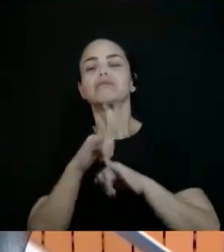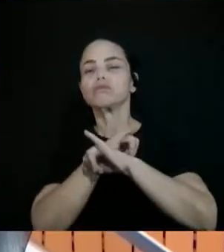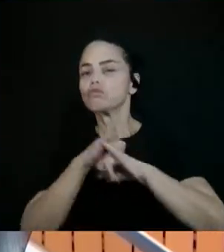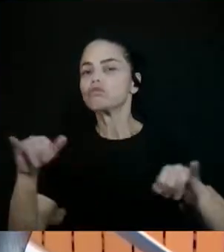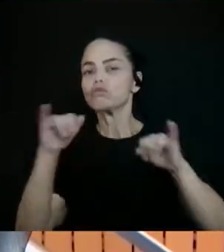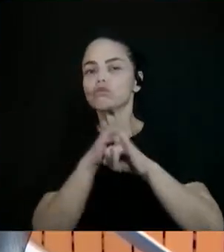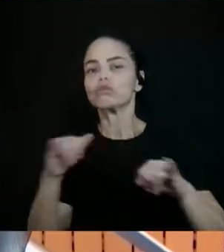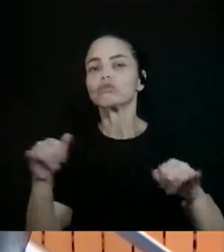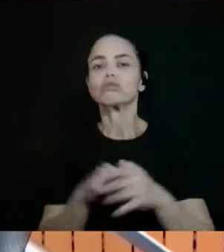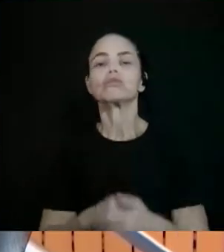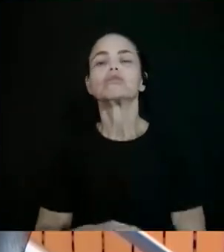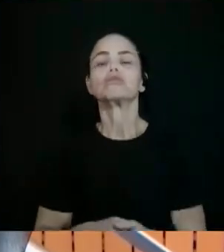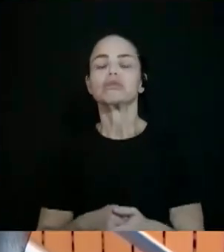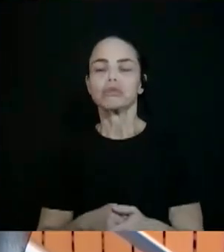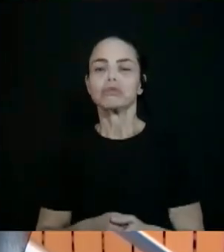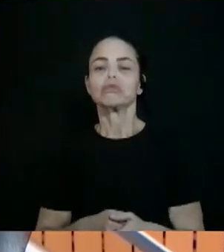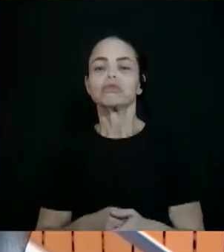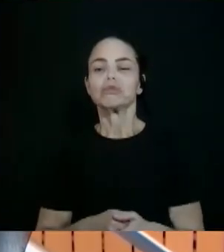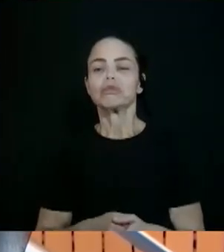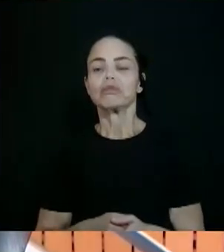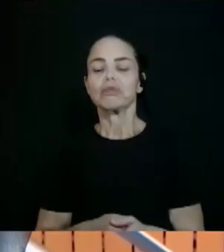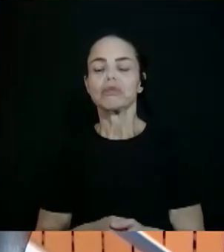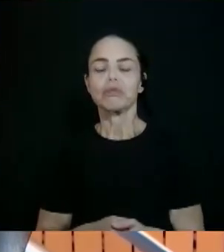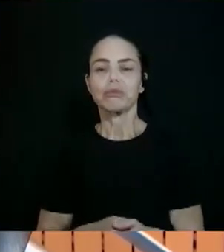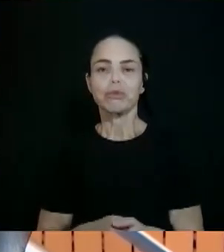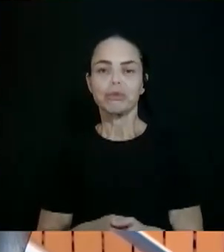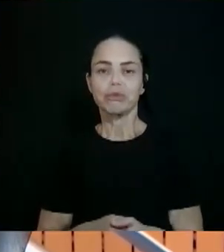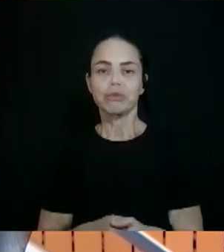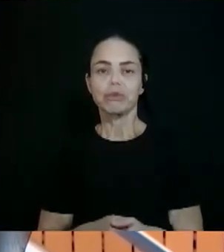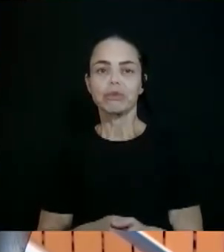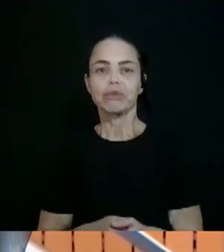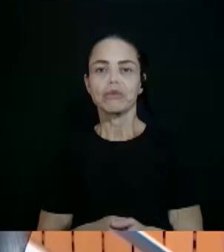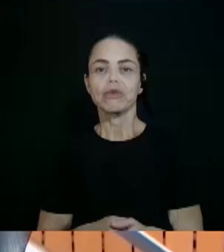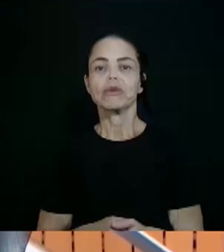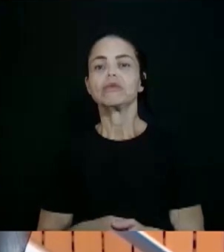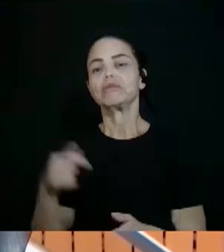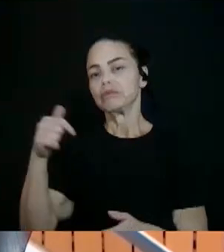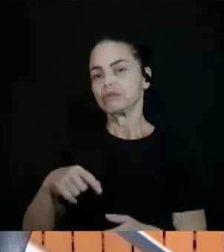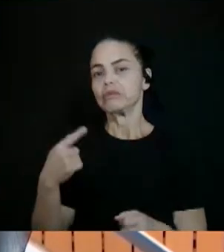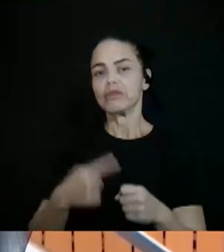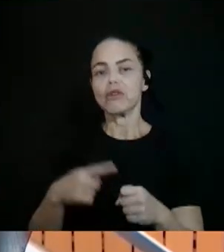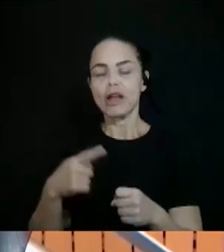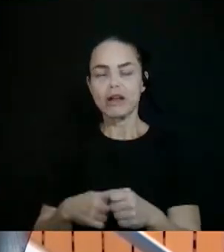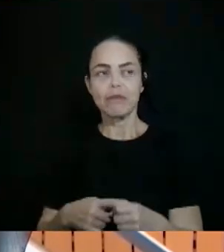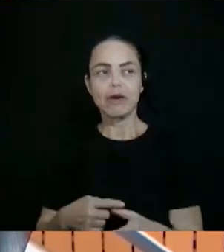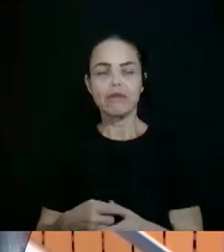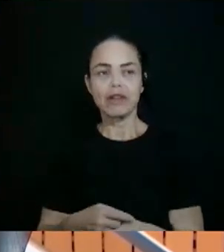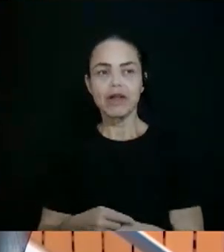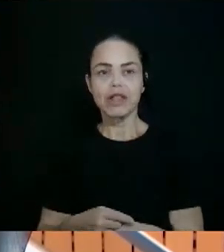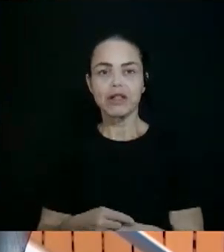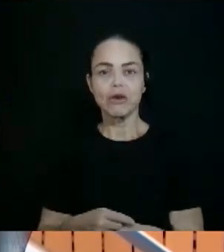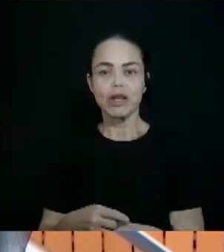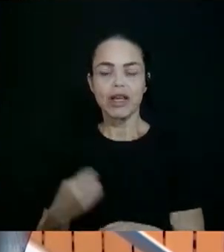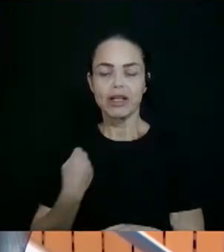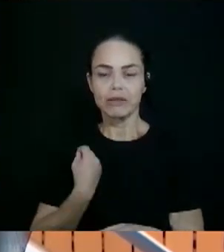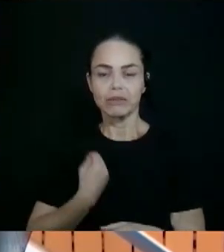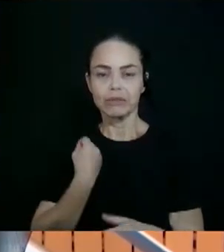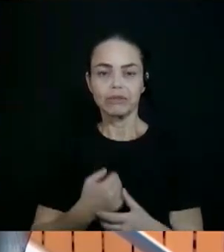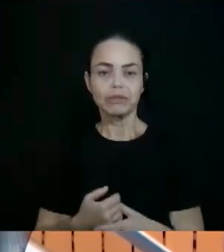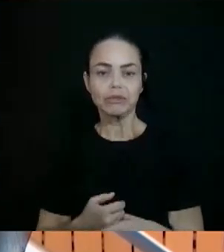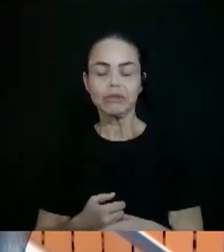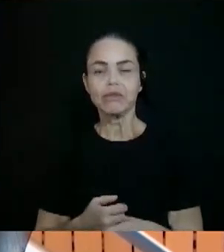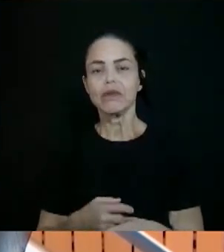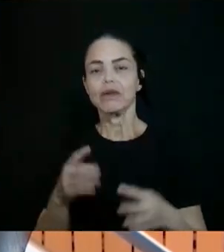que anuncia alguma coisa. E aqui nessa cidade de Campinas, que é um polo industrial, tecnológico, cultural